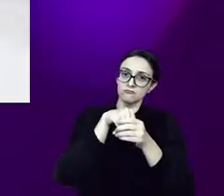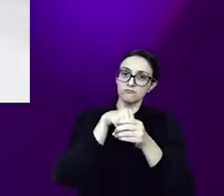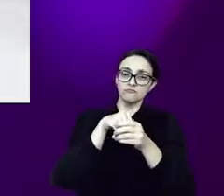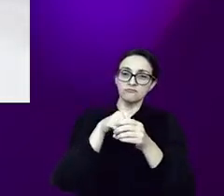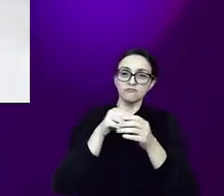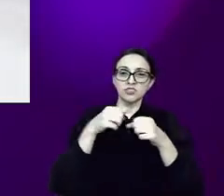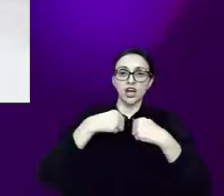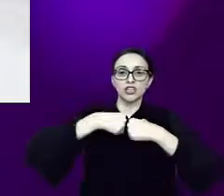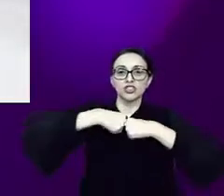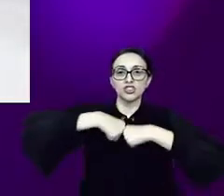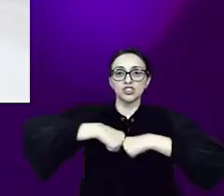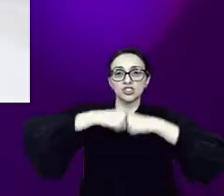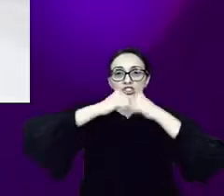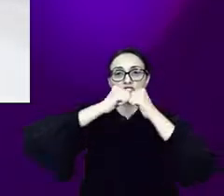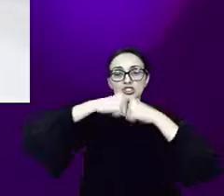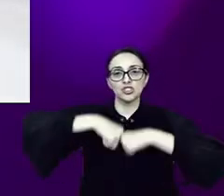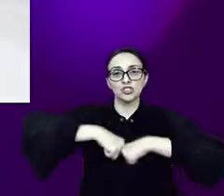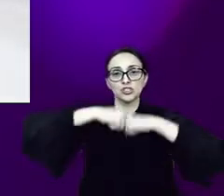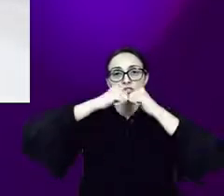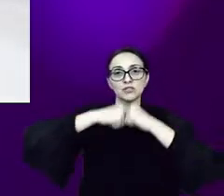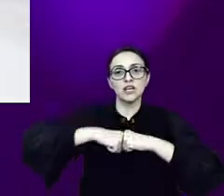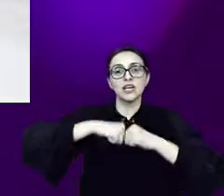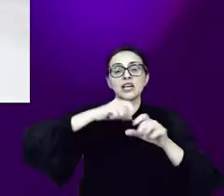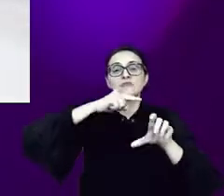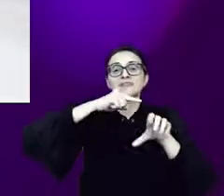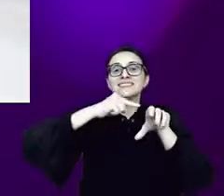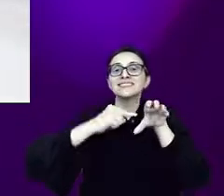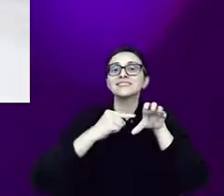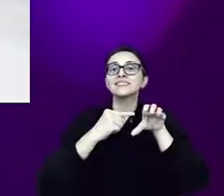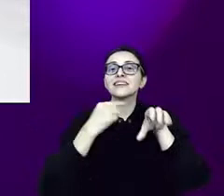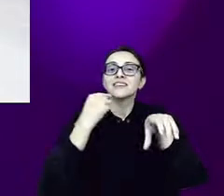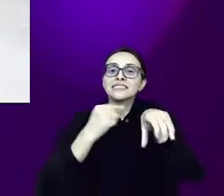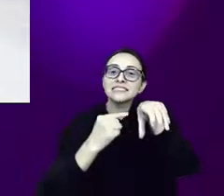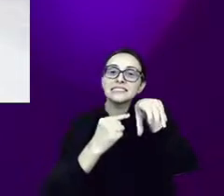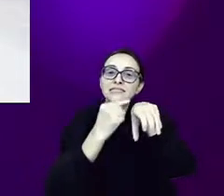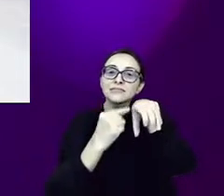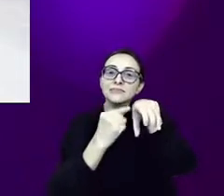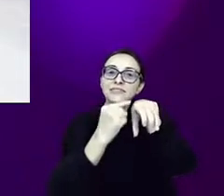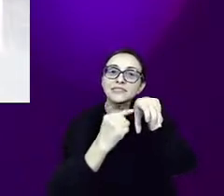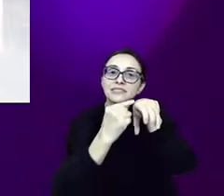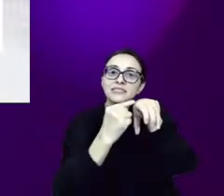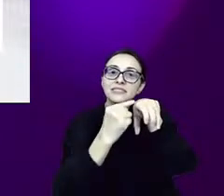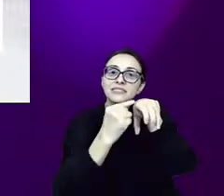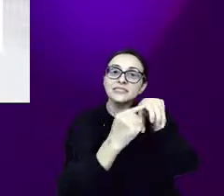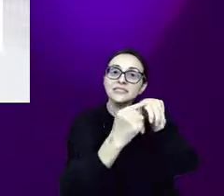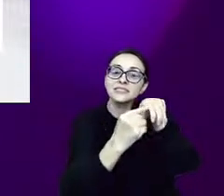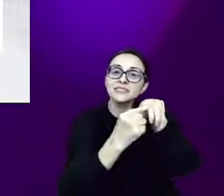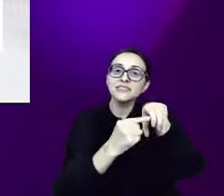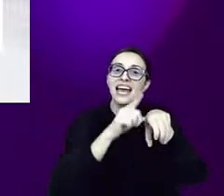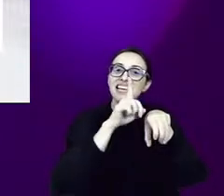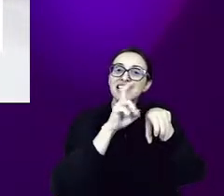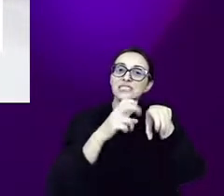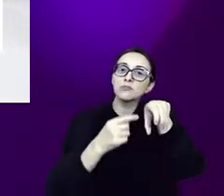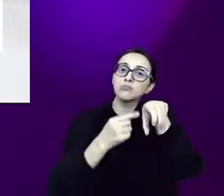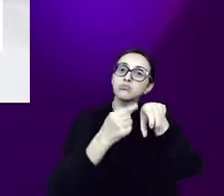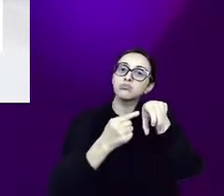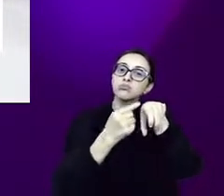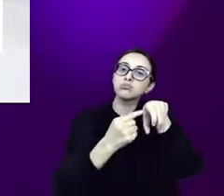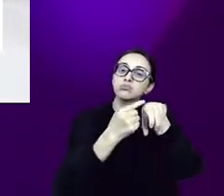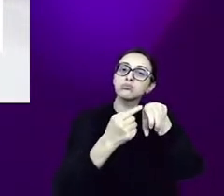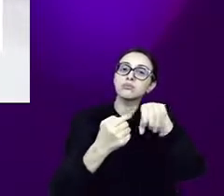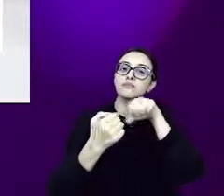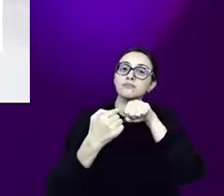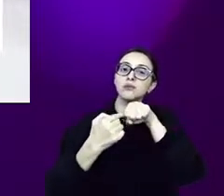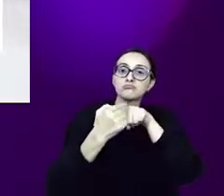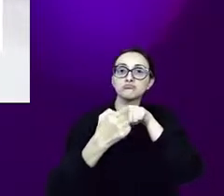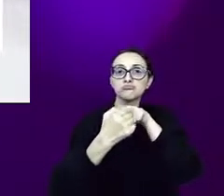faz isso geralmente fazendo esse movimento em zigue-zague, capturando esses 15 pontos para que o robô faça a leitura. E da mesma forma que a gente captura